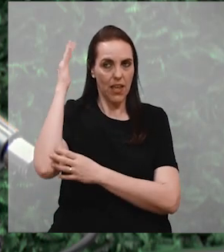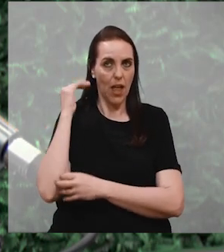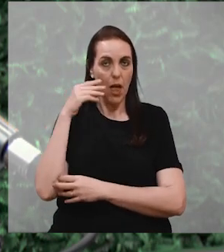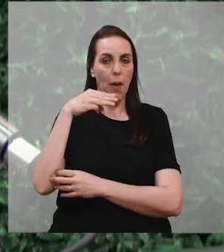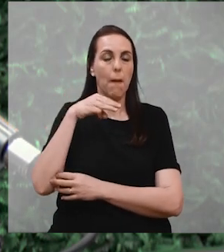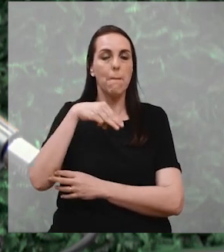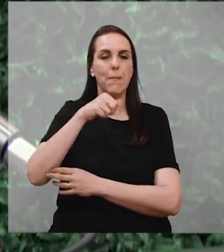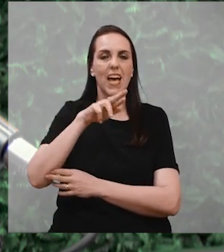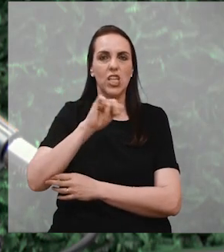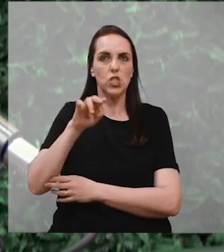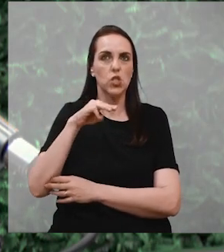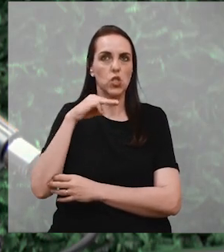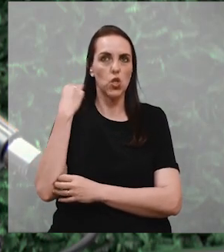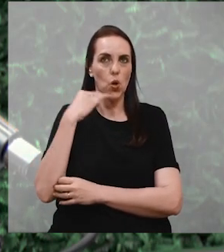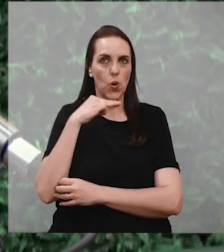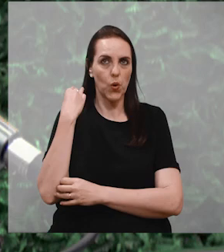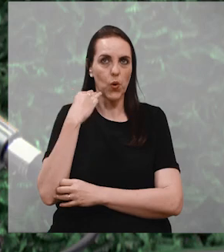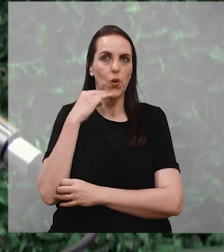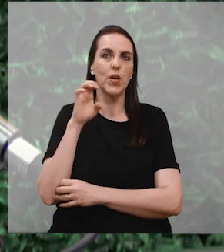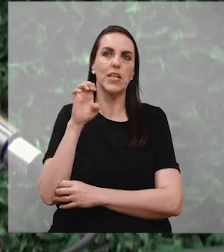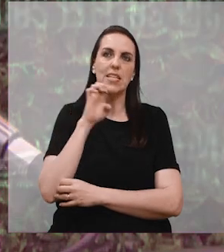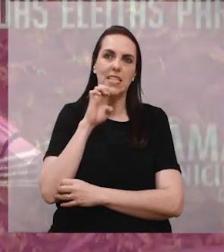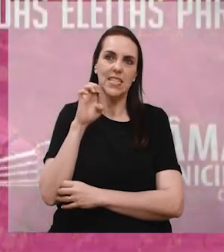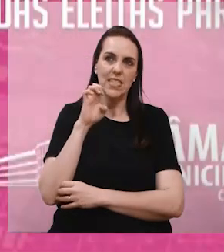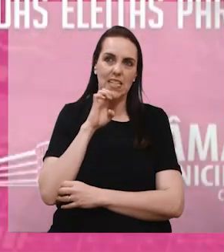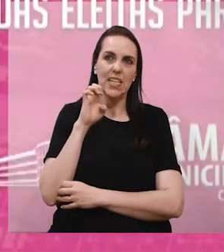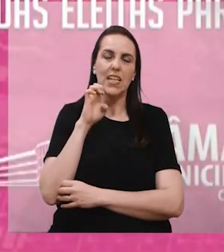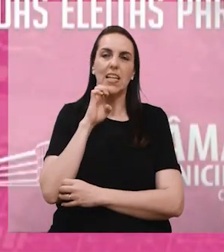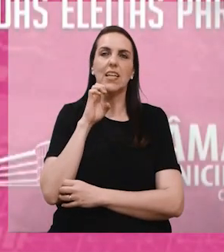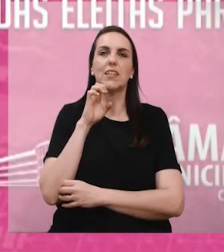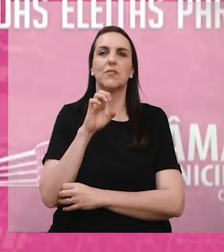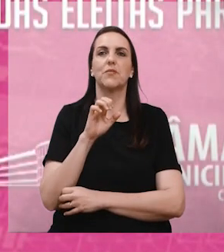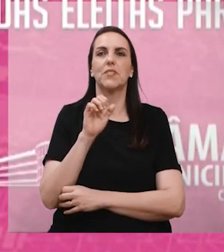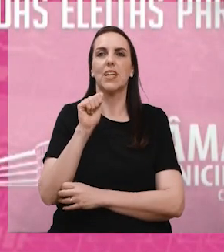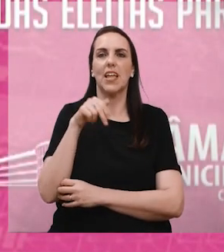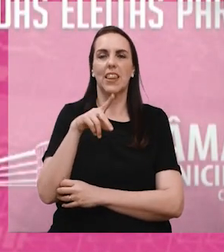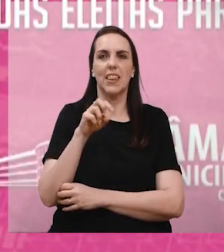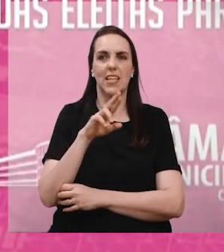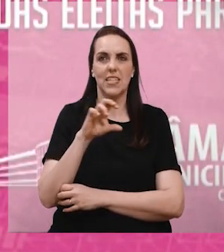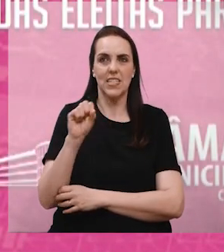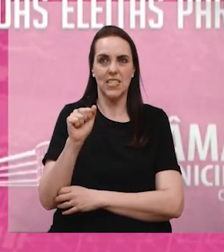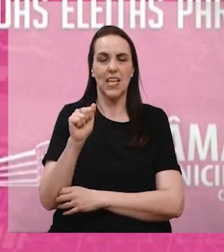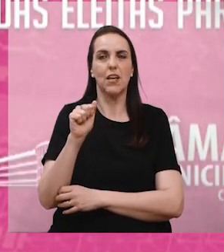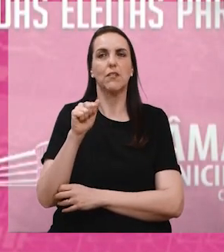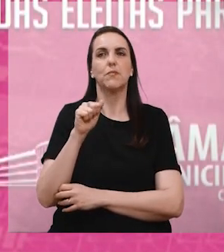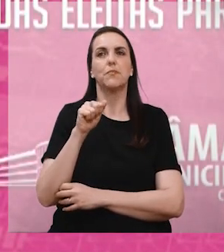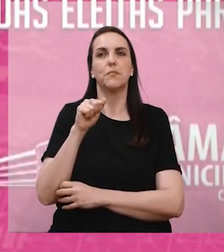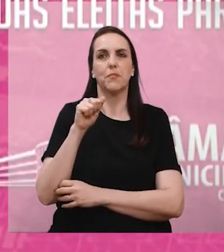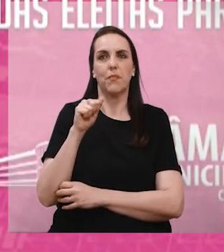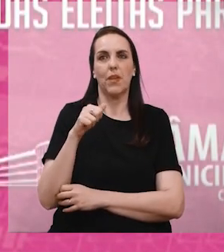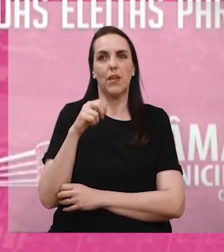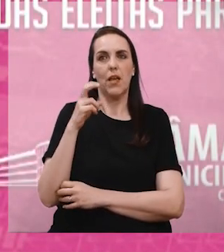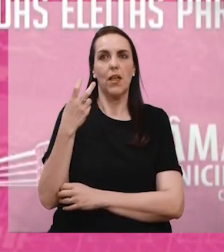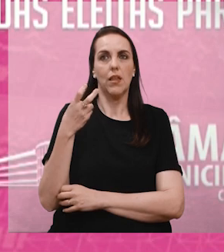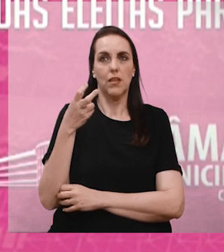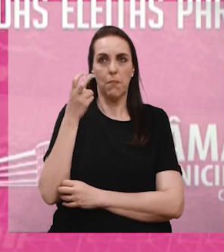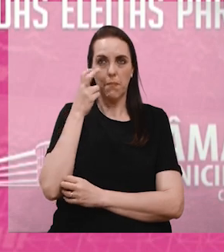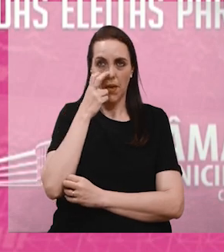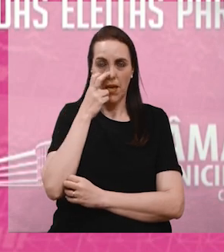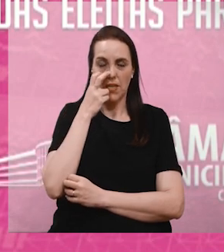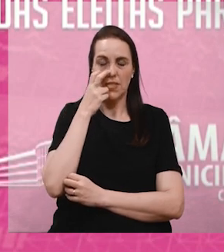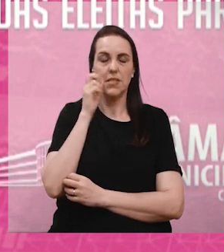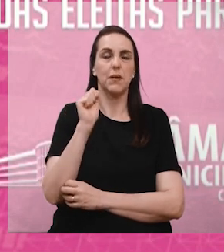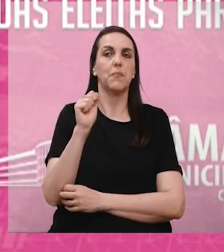Santos, do PSDB, Estela Balardim, do PT, Andressa Malman, do PDT, Rose Frigieri, do PT,